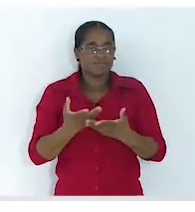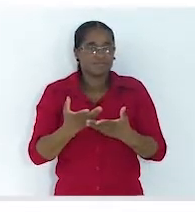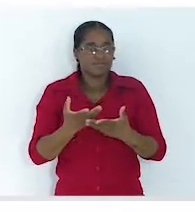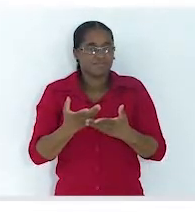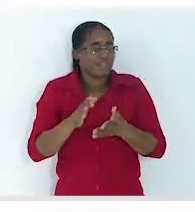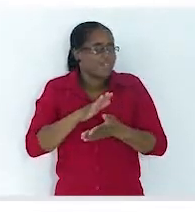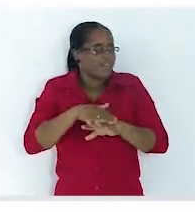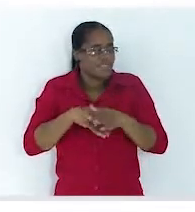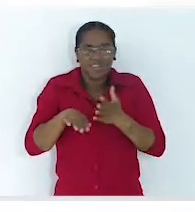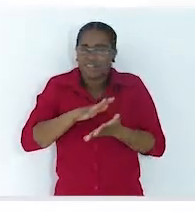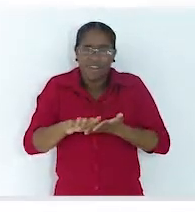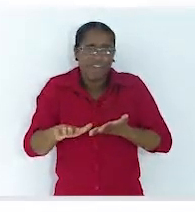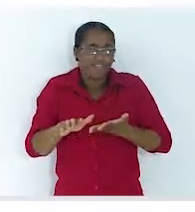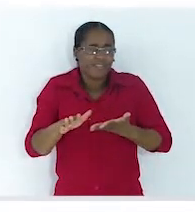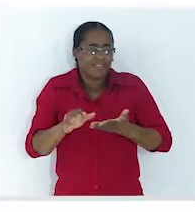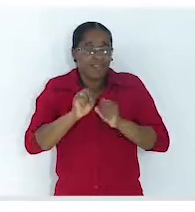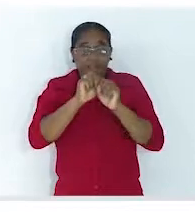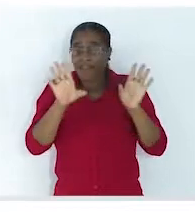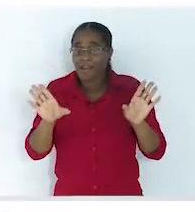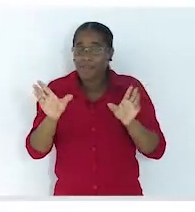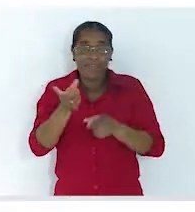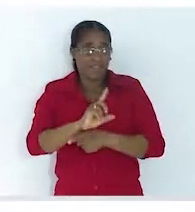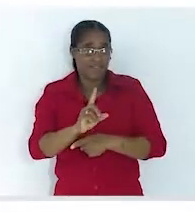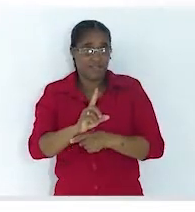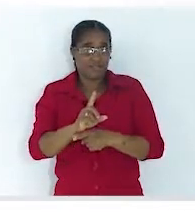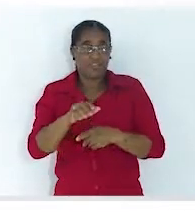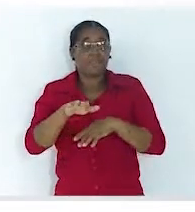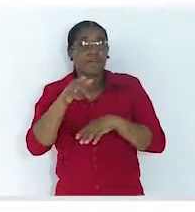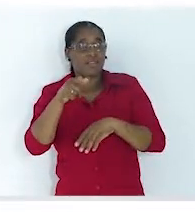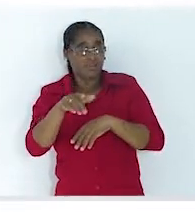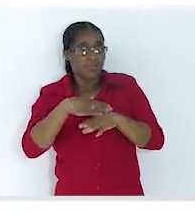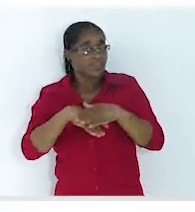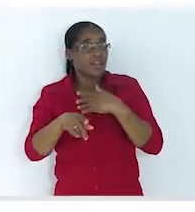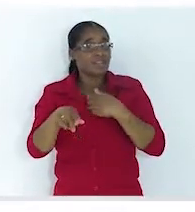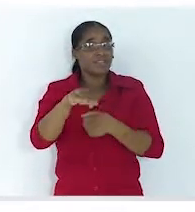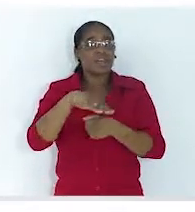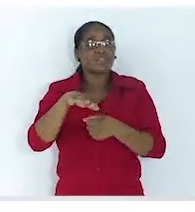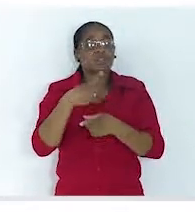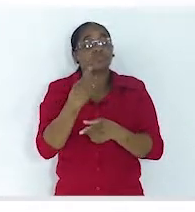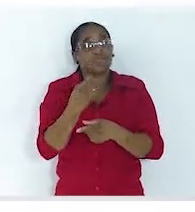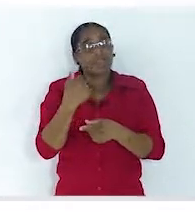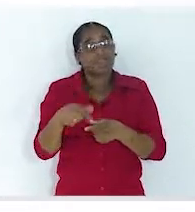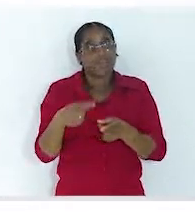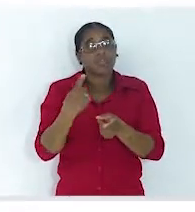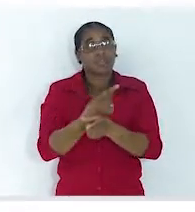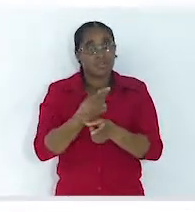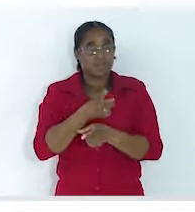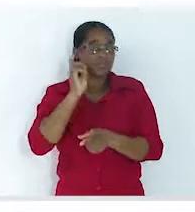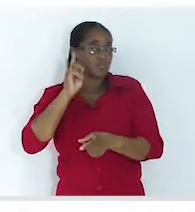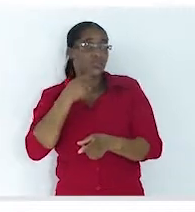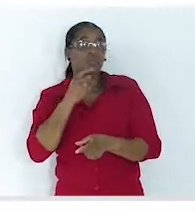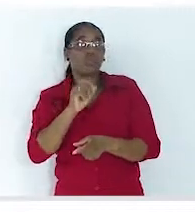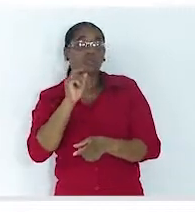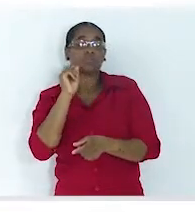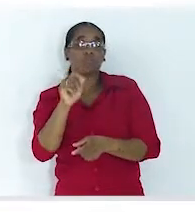Então, para fazer essa ação, precisamos de ter elementos fundamentais, que nós chamamos de